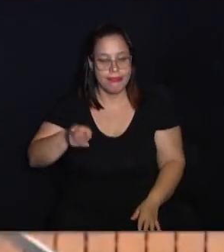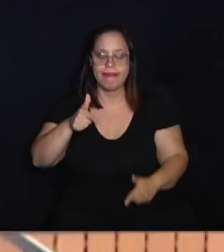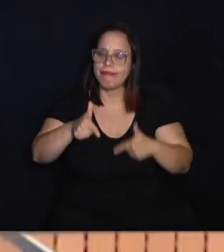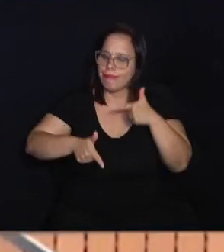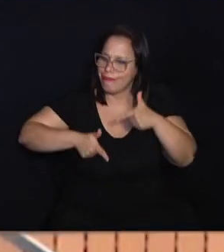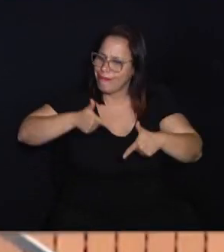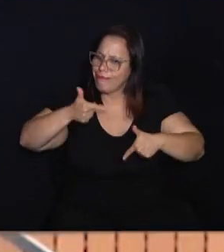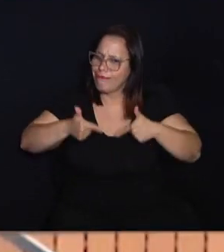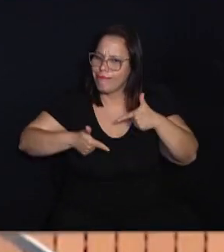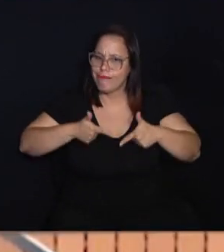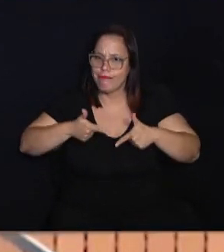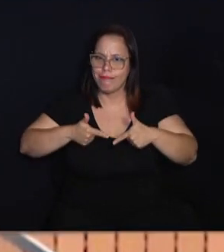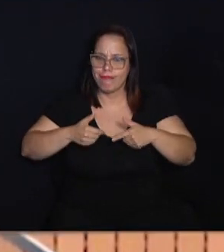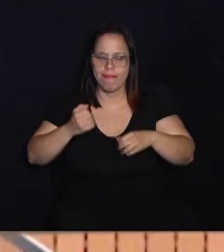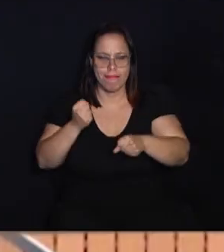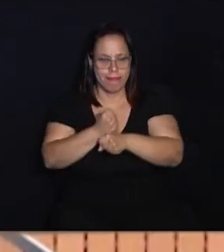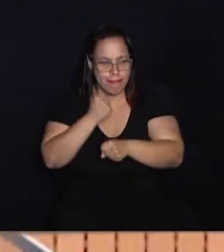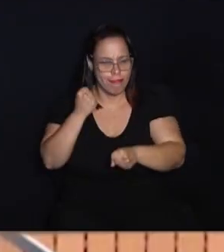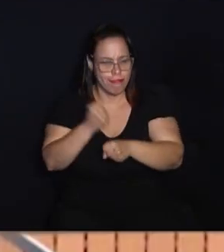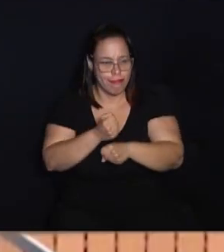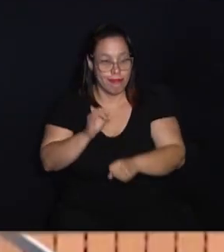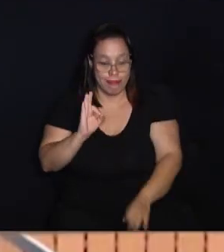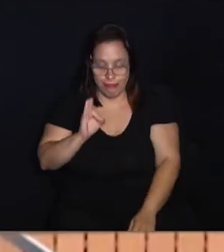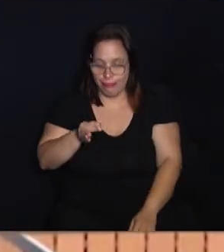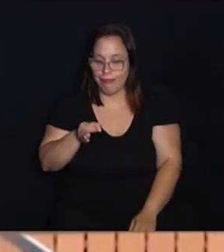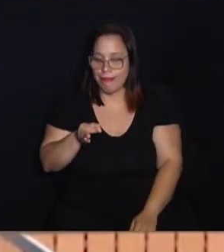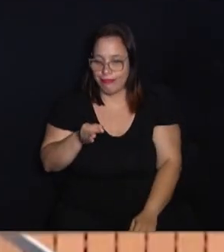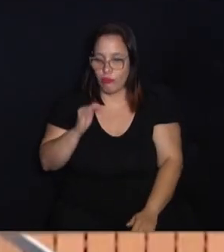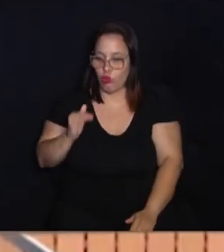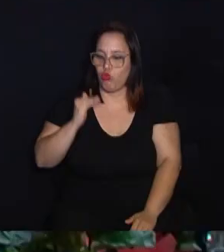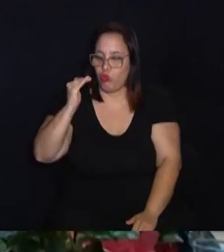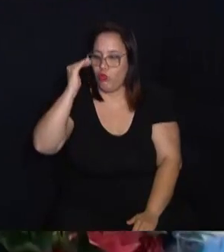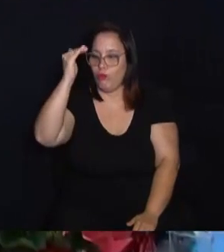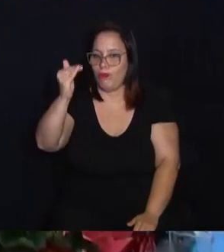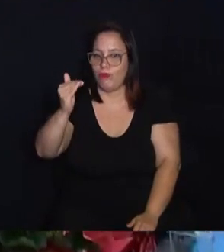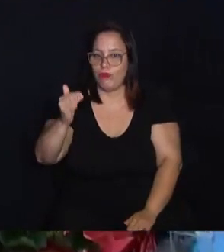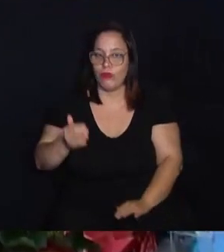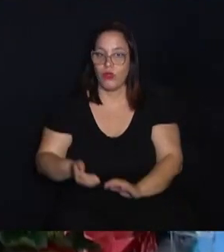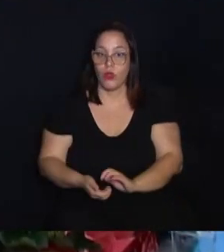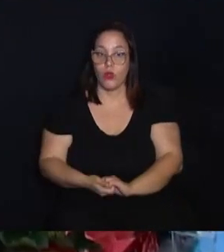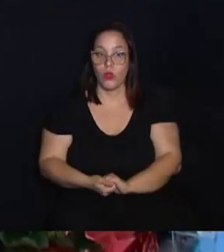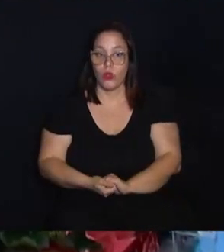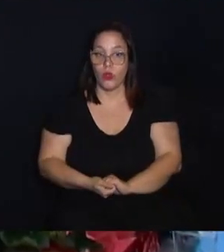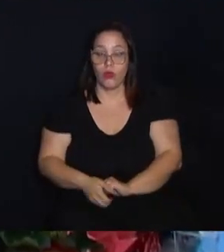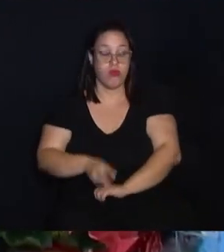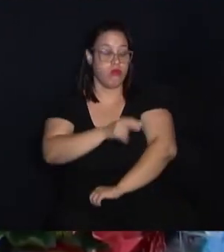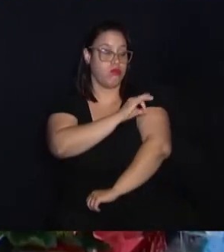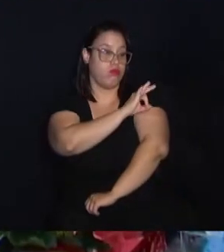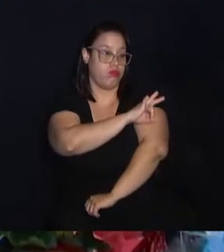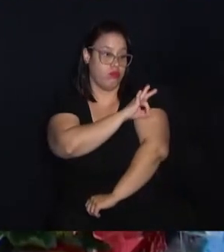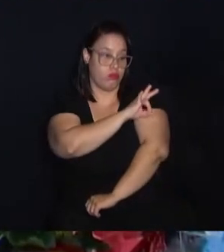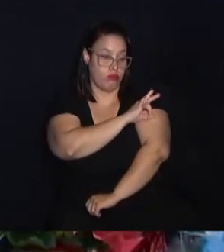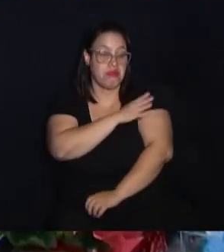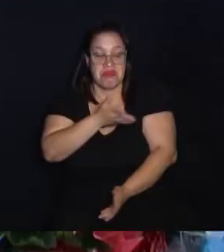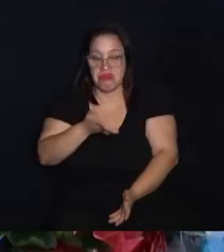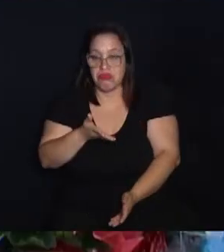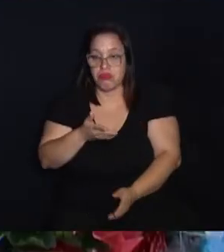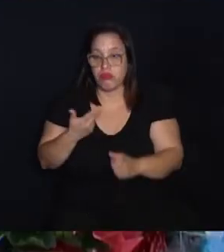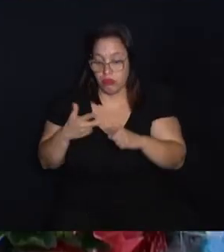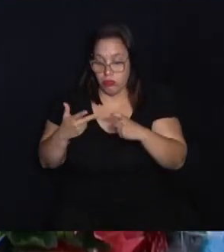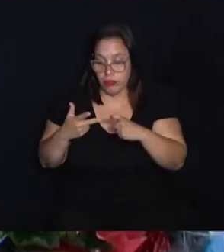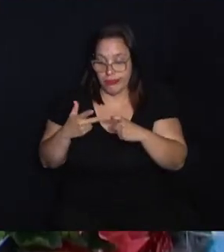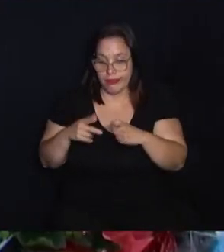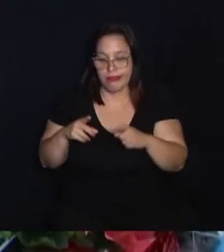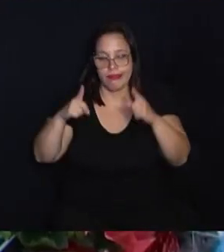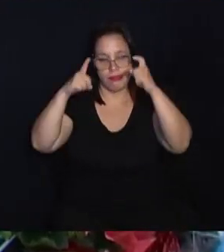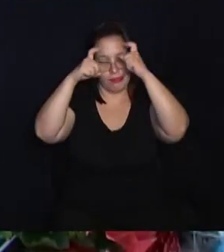de maneira construtiva para que a cidade possa avançar cada vez mais. O chefe do Executivo citou também os